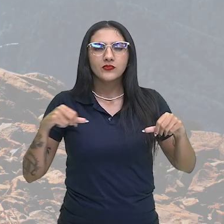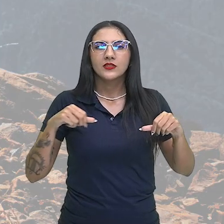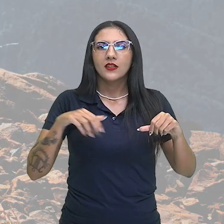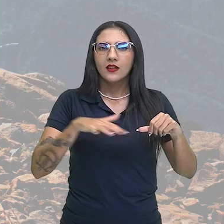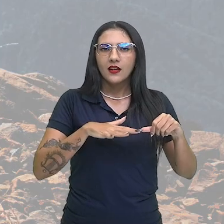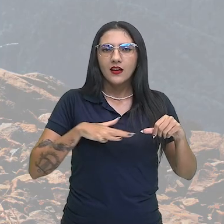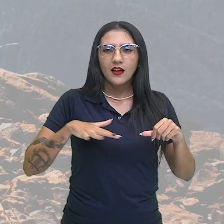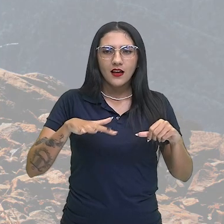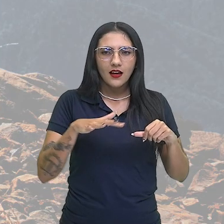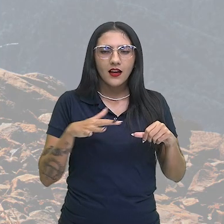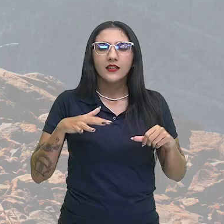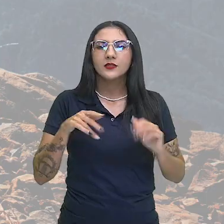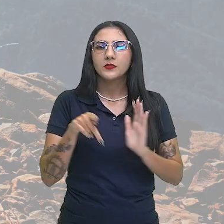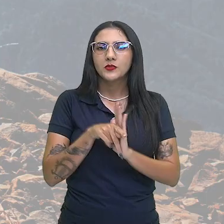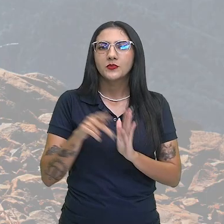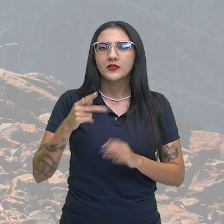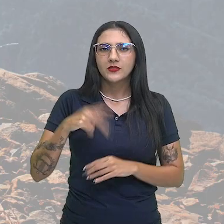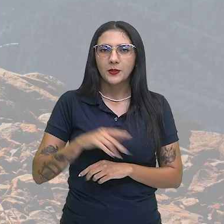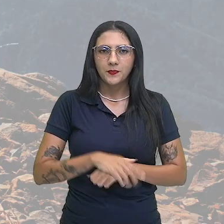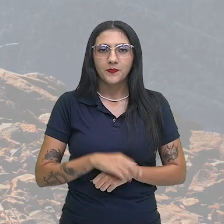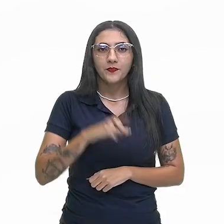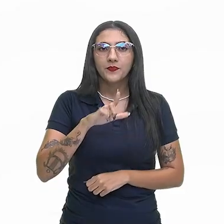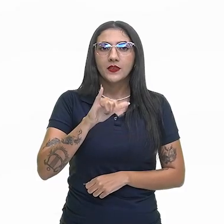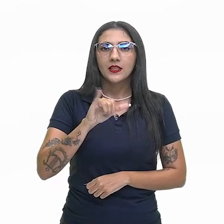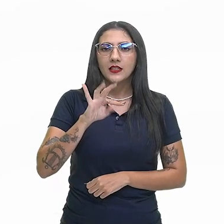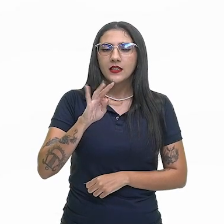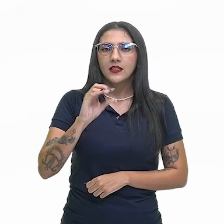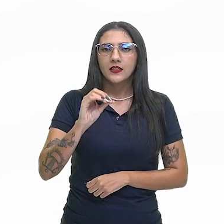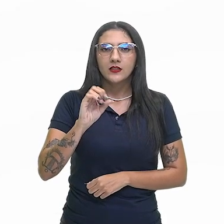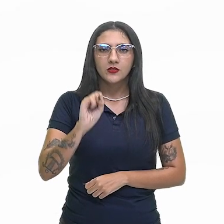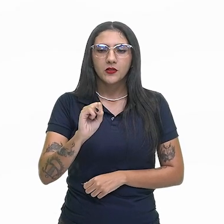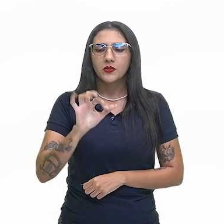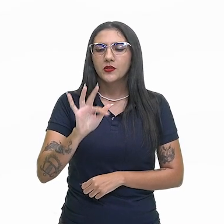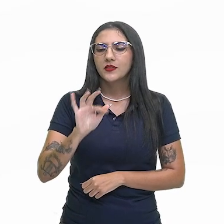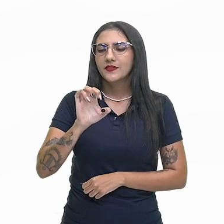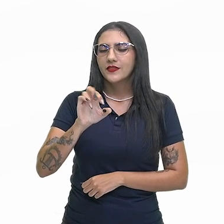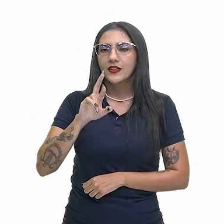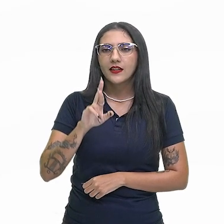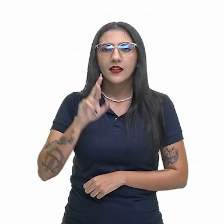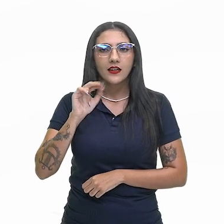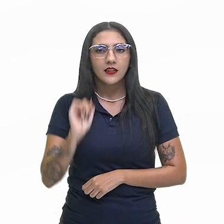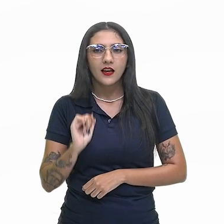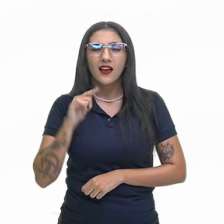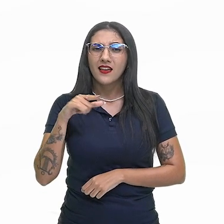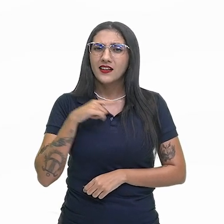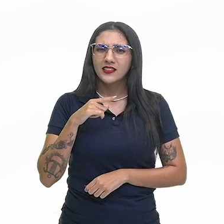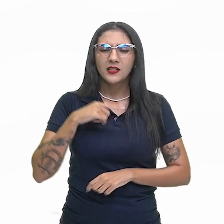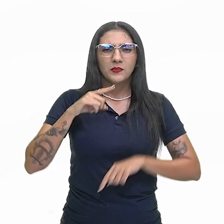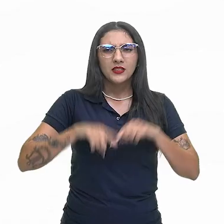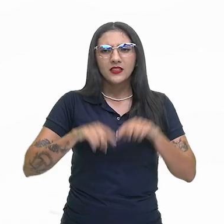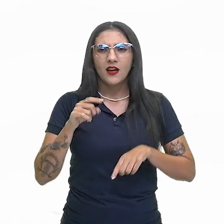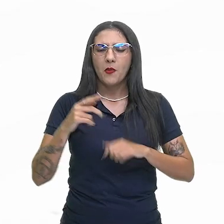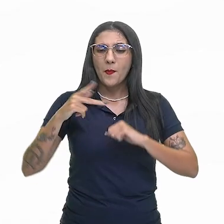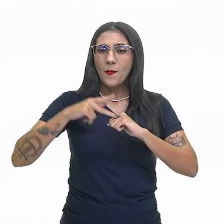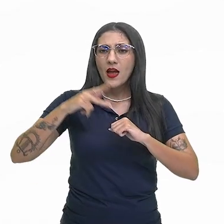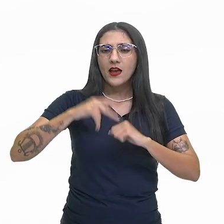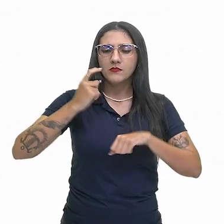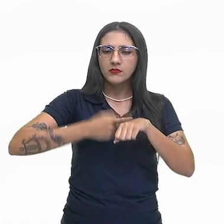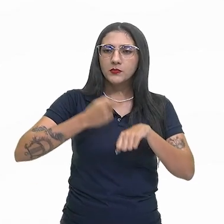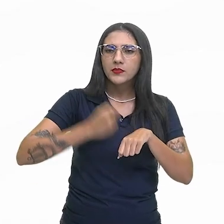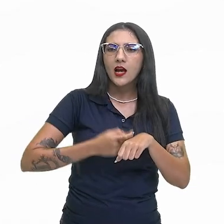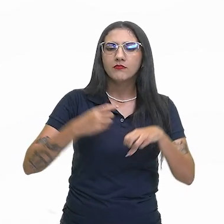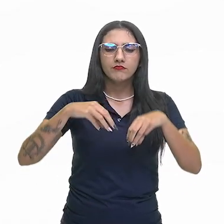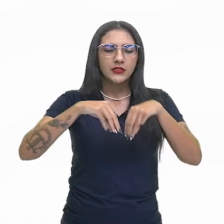acompanhar comigo agora. A litosfera é a porção sólida da Terra, que é onde vai estar presente as rochas, os